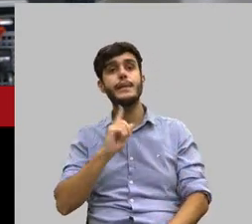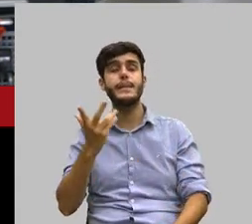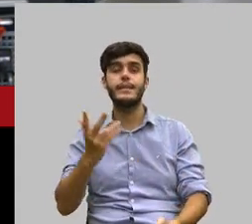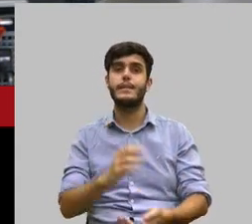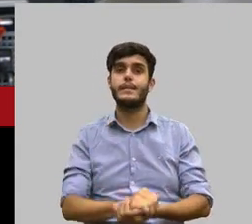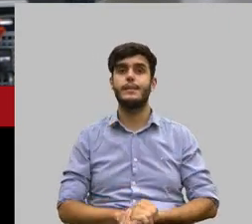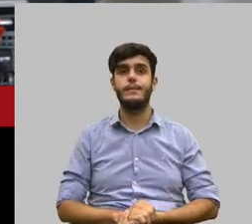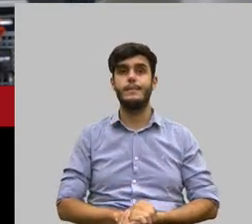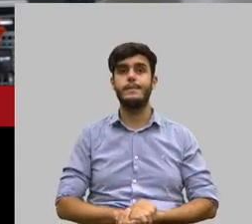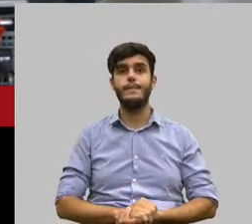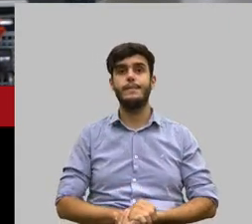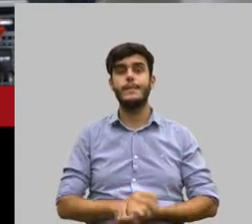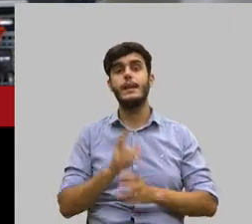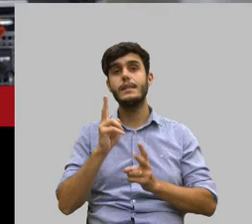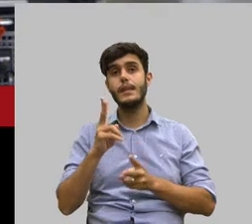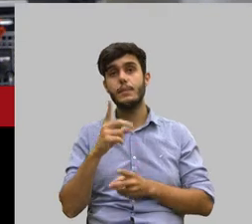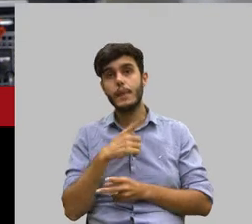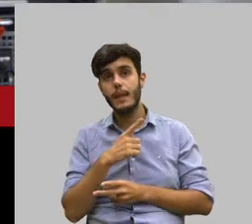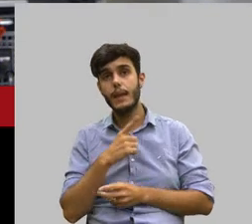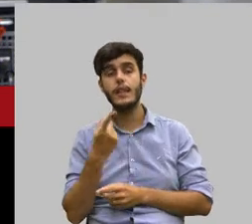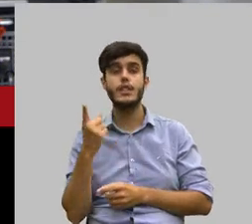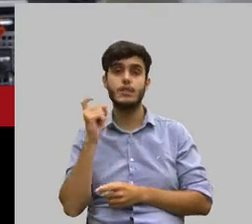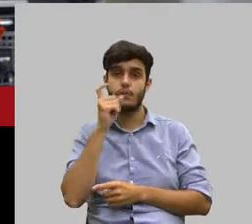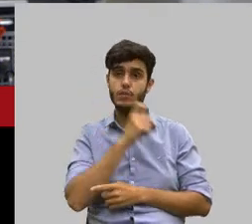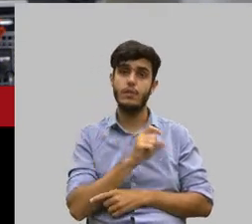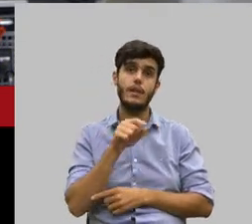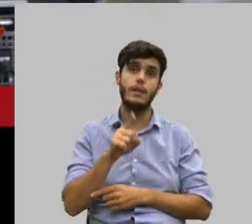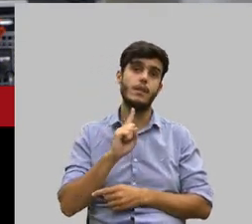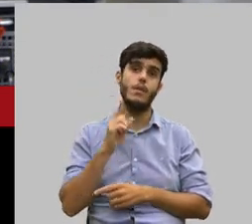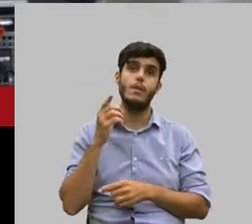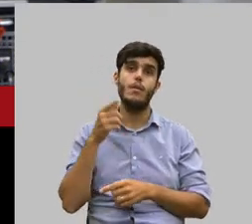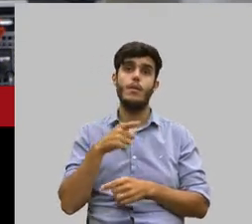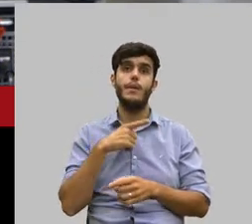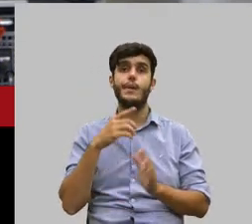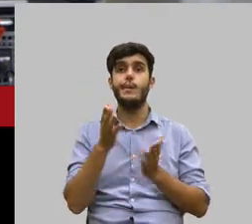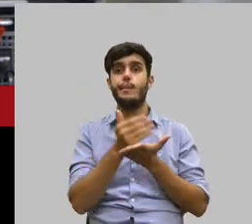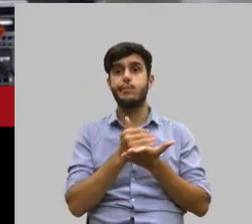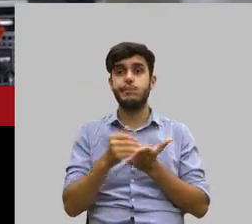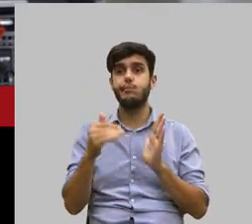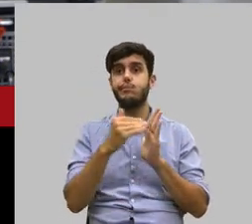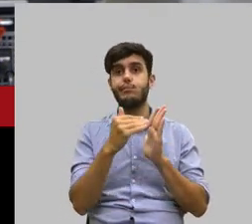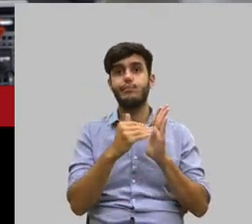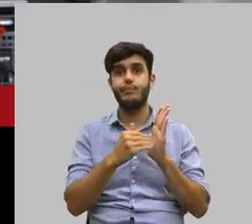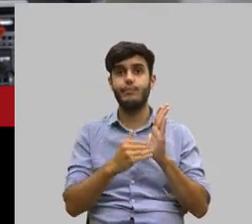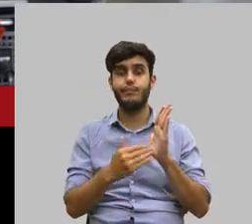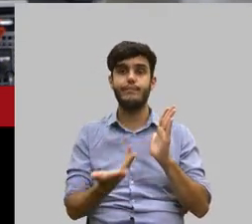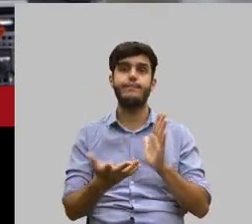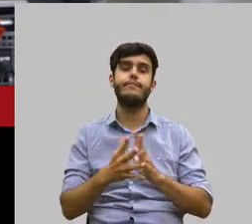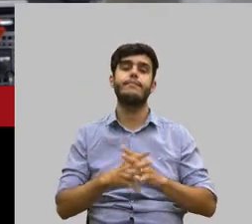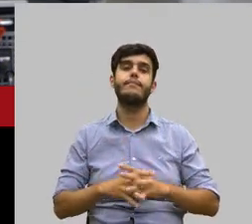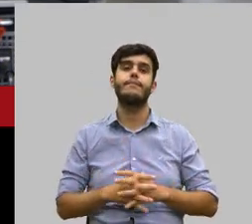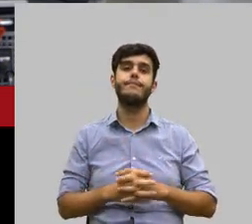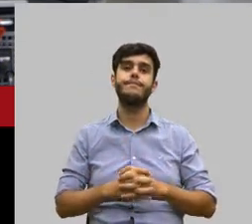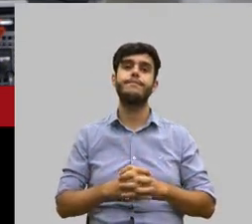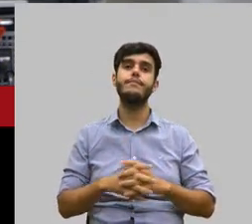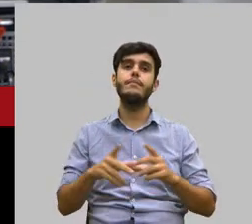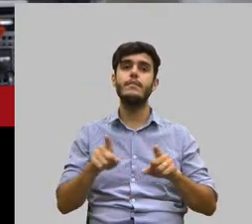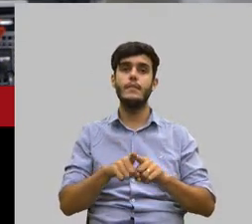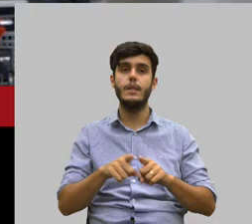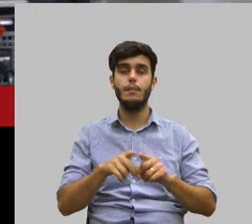sempre tem aí uma situação que não entra para a estatística e vou acrescentar no que se refere eh